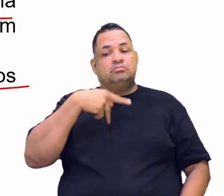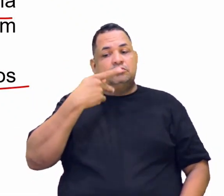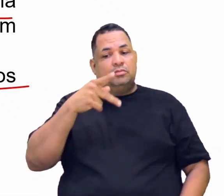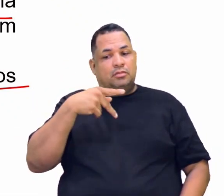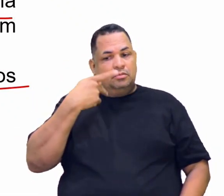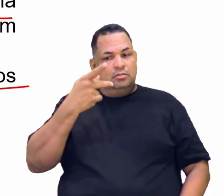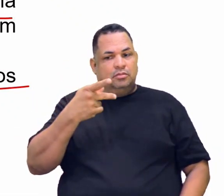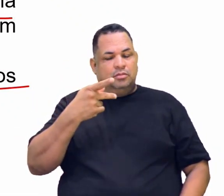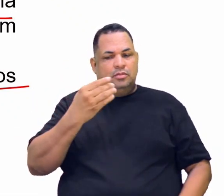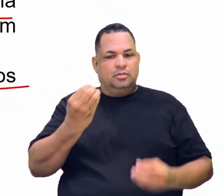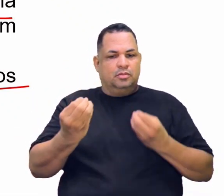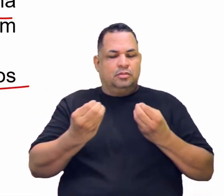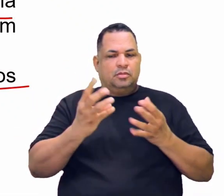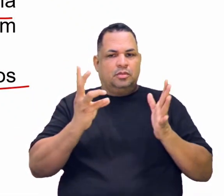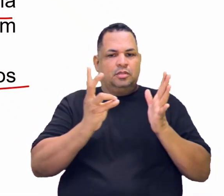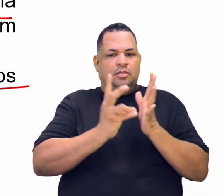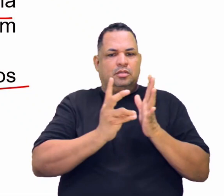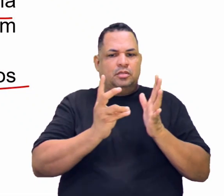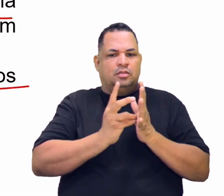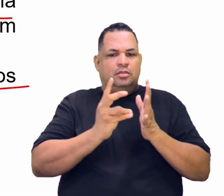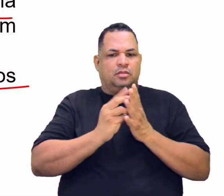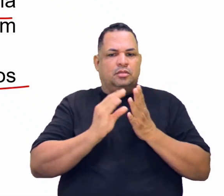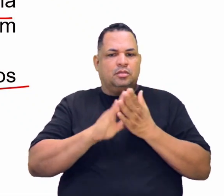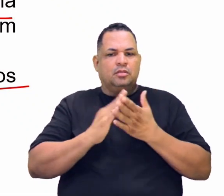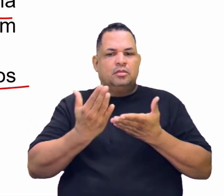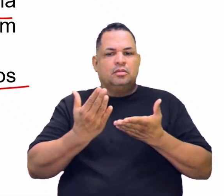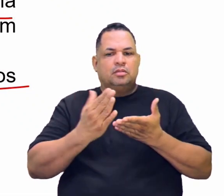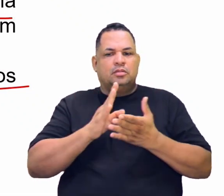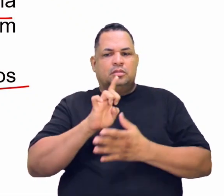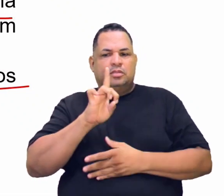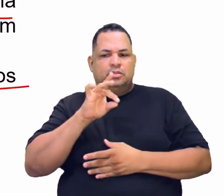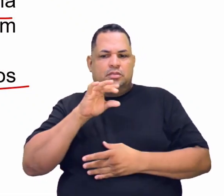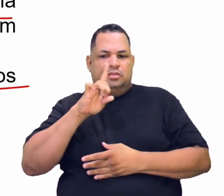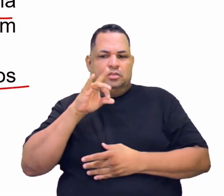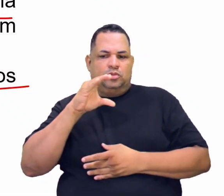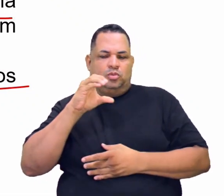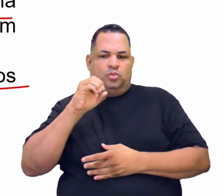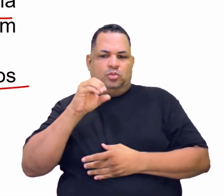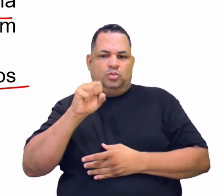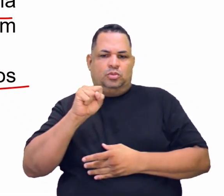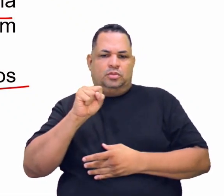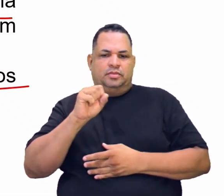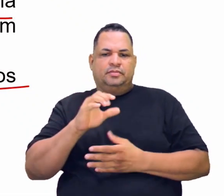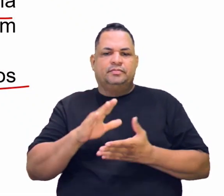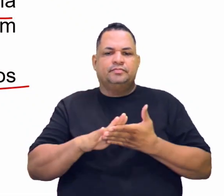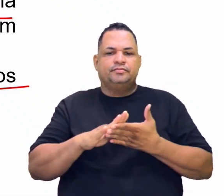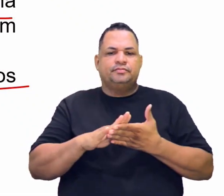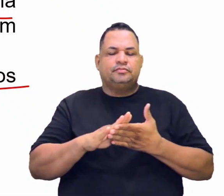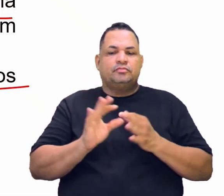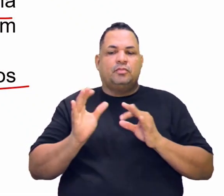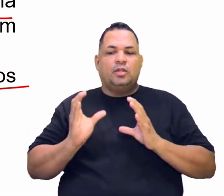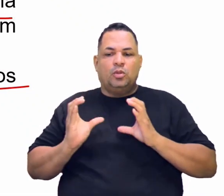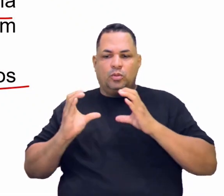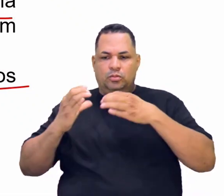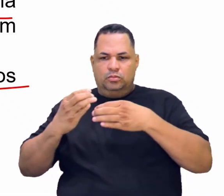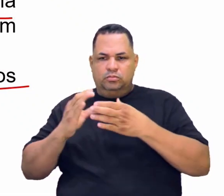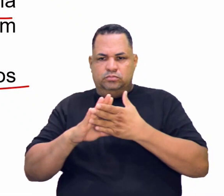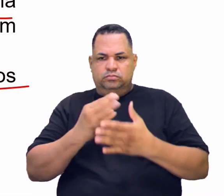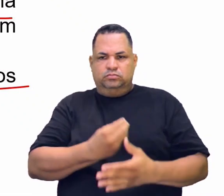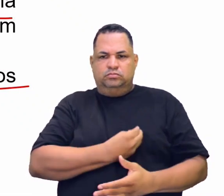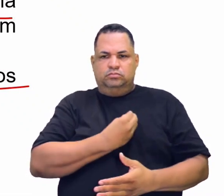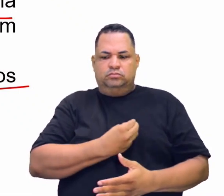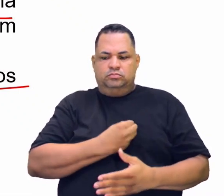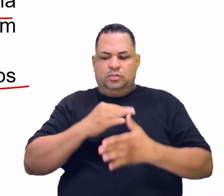para vocês os índios descidos. Lembram? Os descidos era aquele que morava